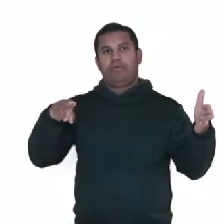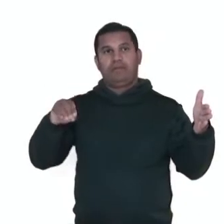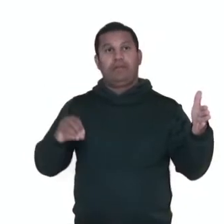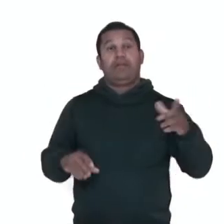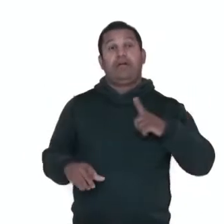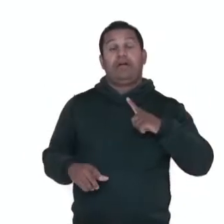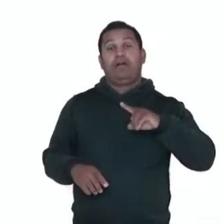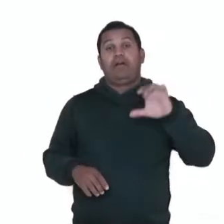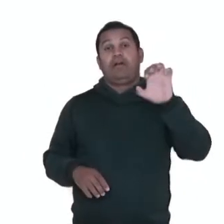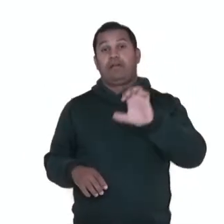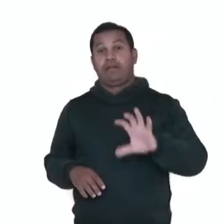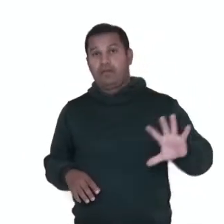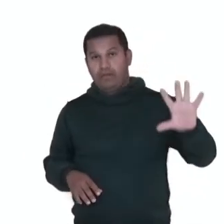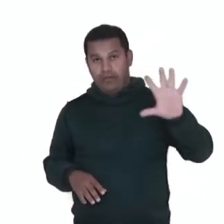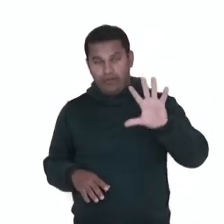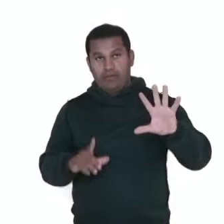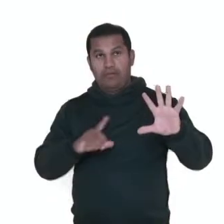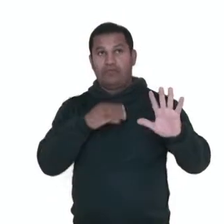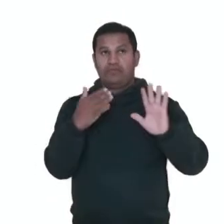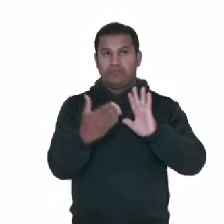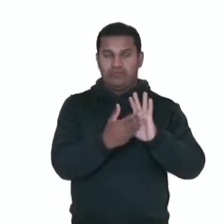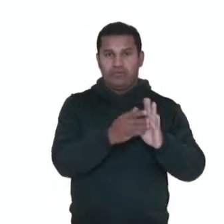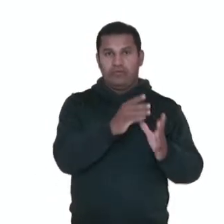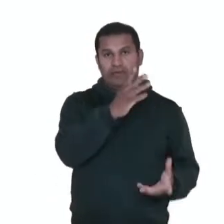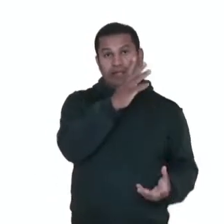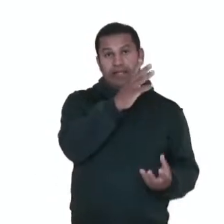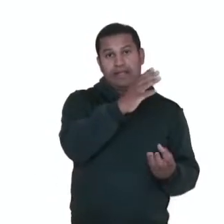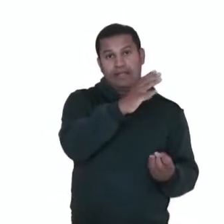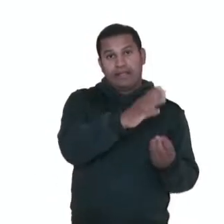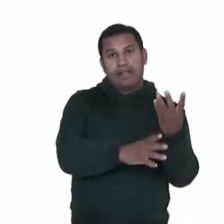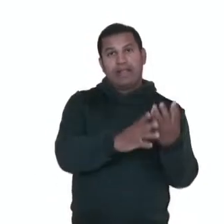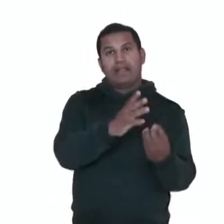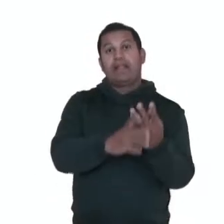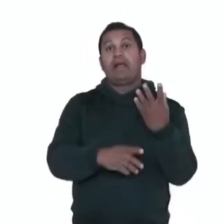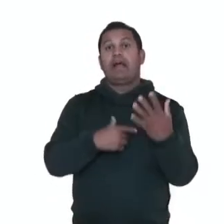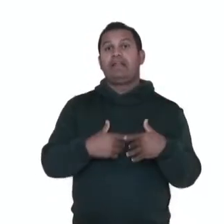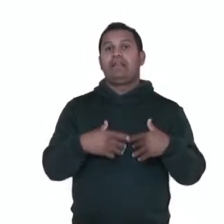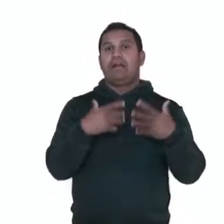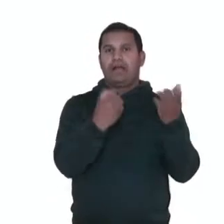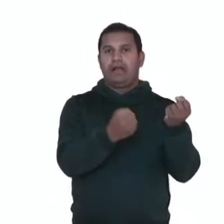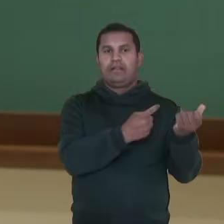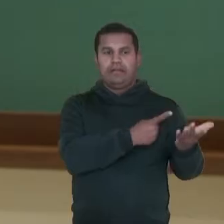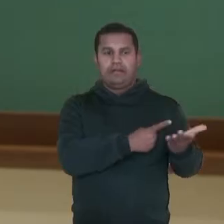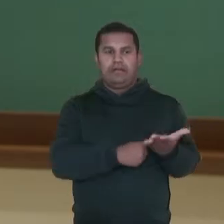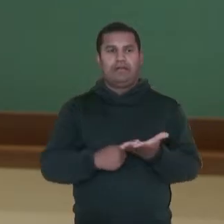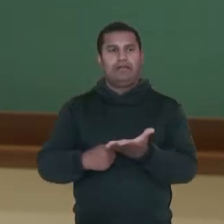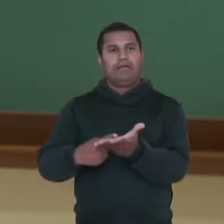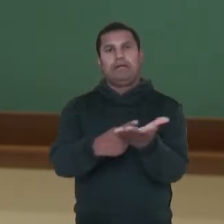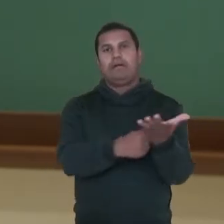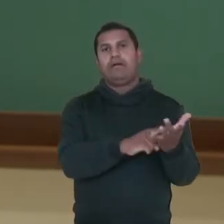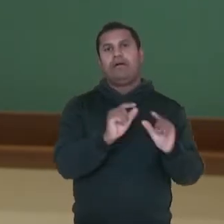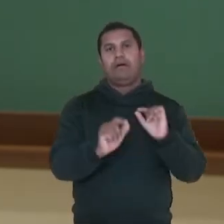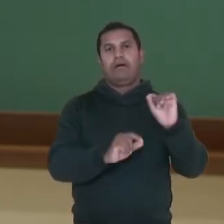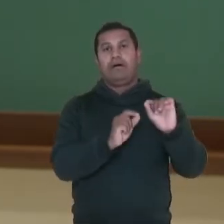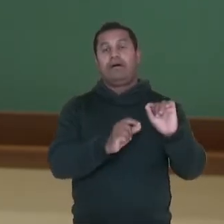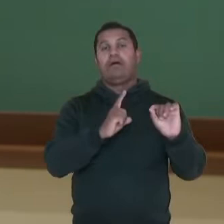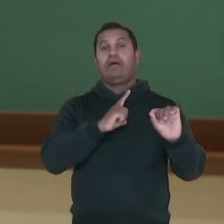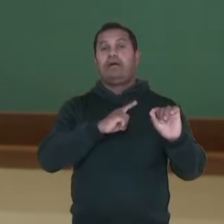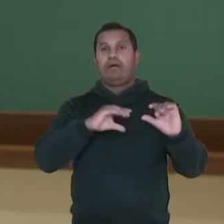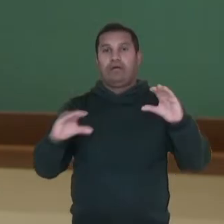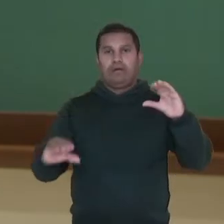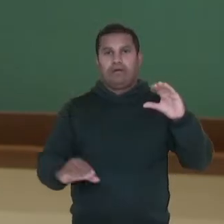europeias adotaram então um conjunto de ideias e práticas econômicas que mais tarde veio a ser conhecido